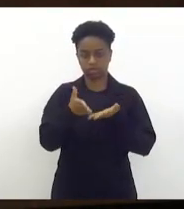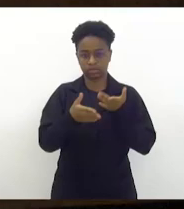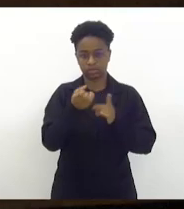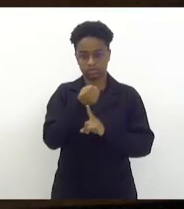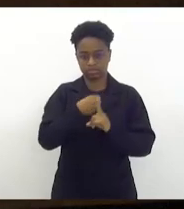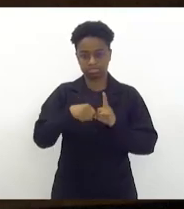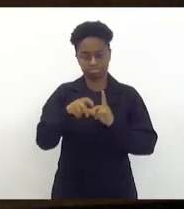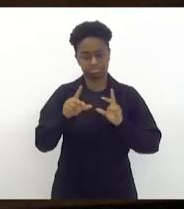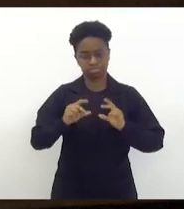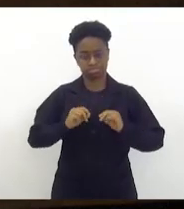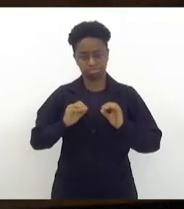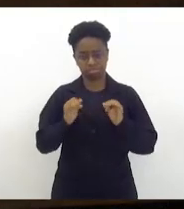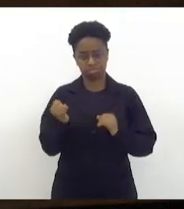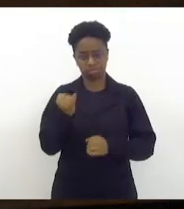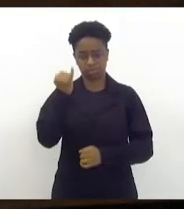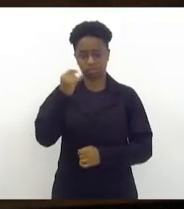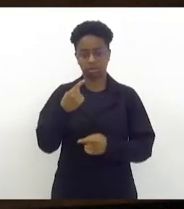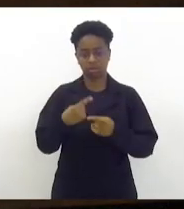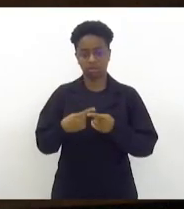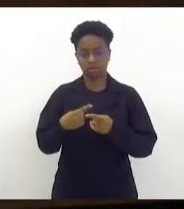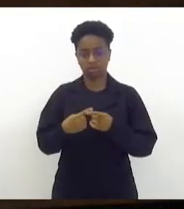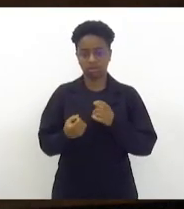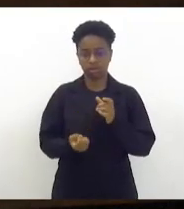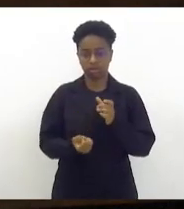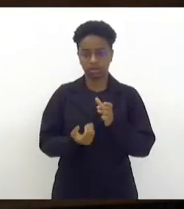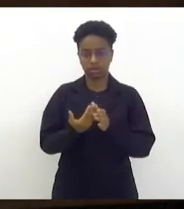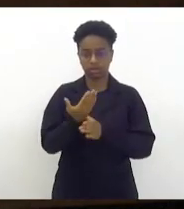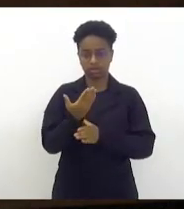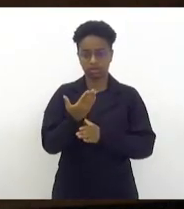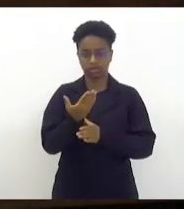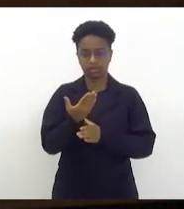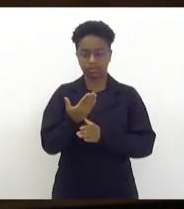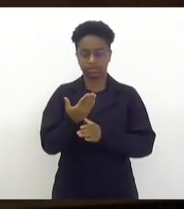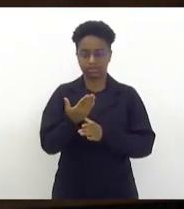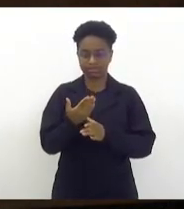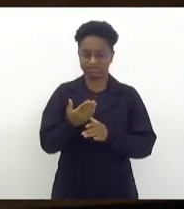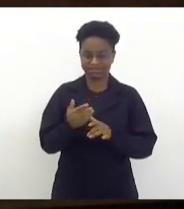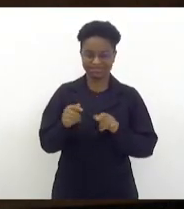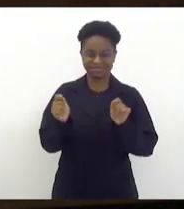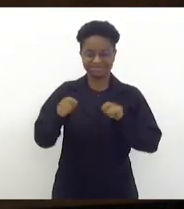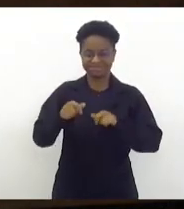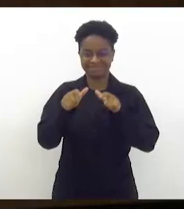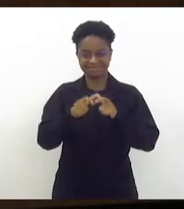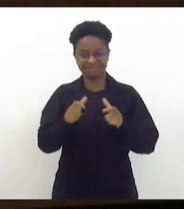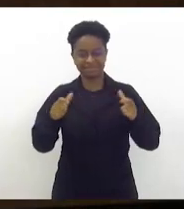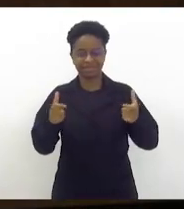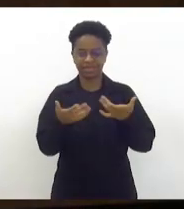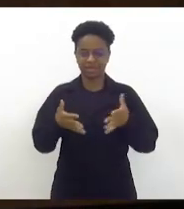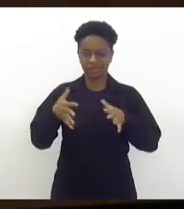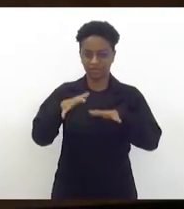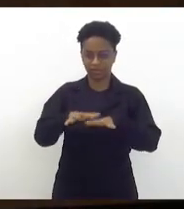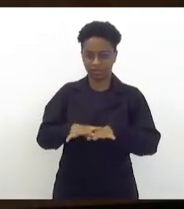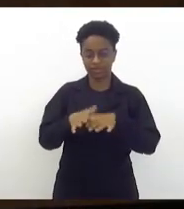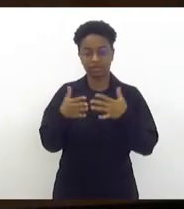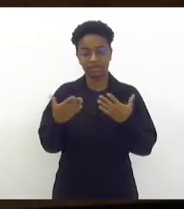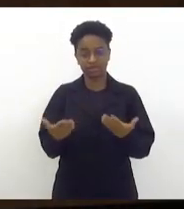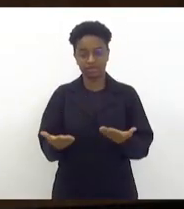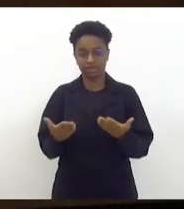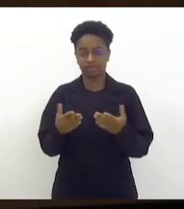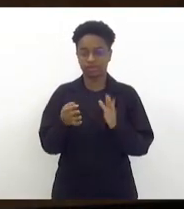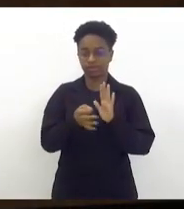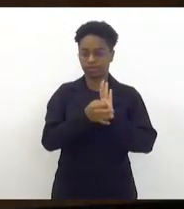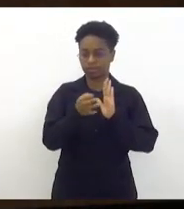muito meritório, porque cria condições de ampliar, de incluir, e, portanto, o